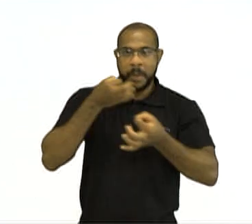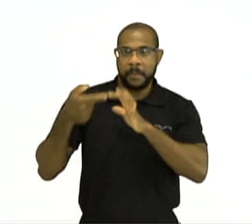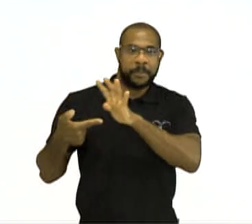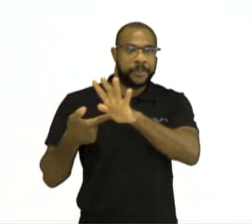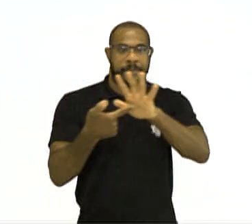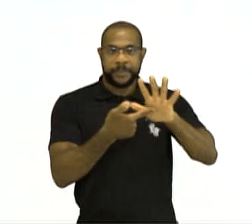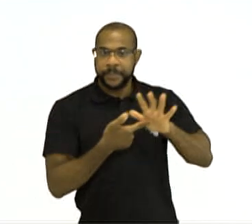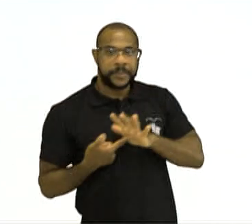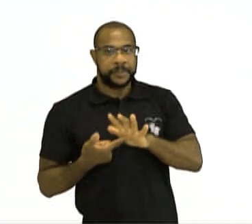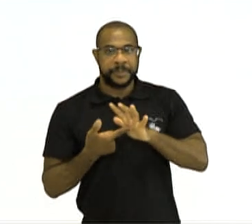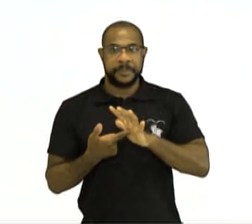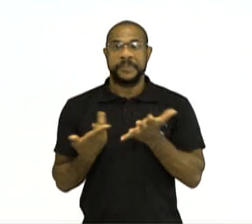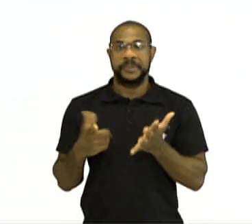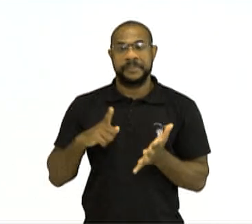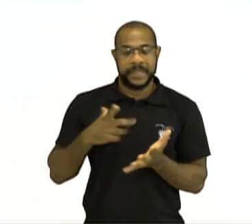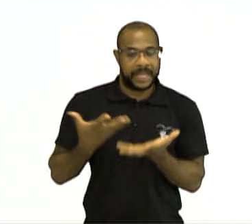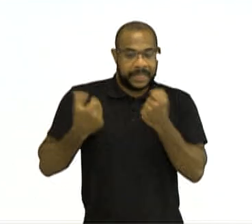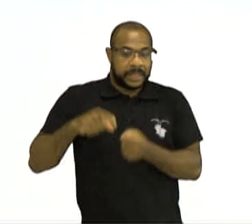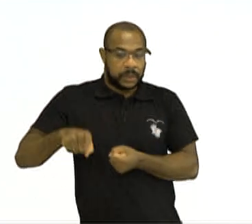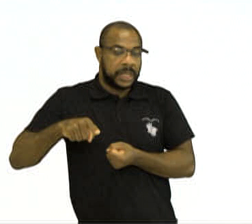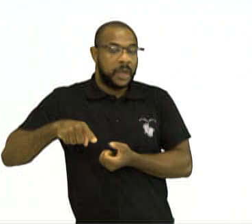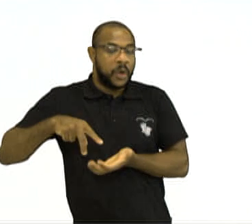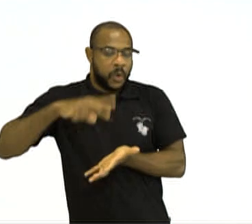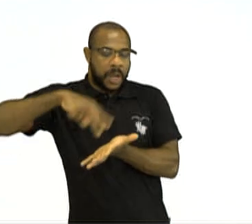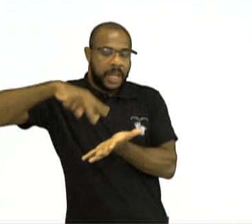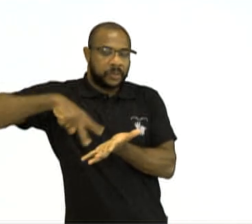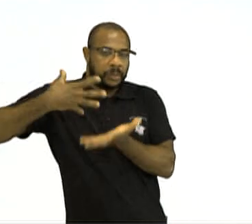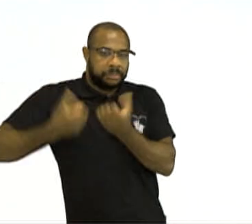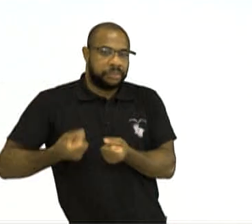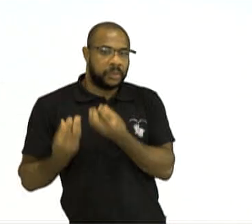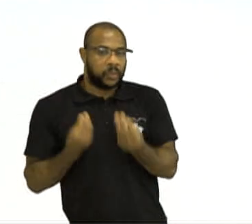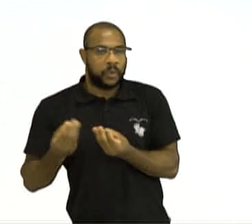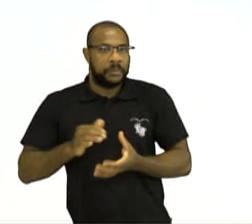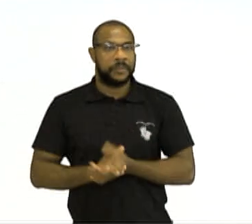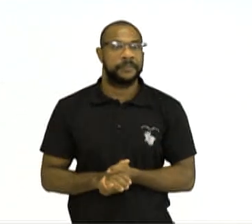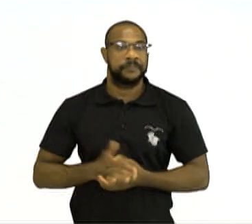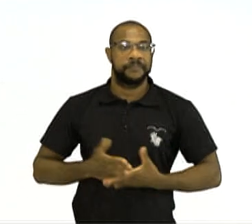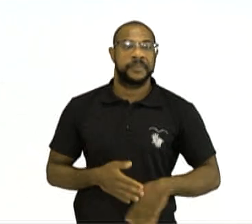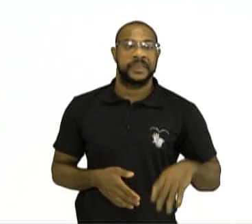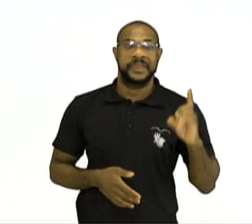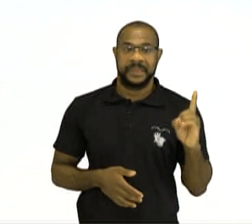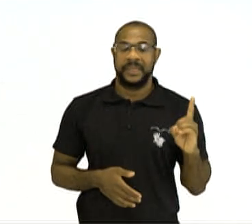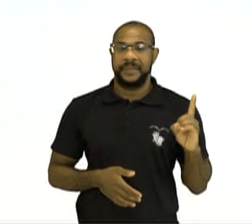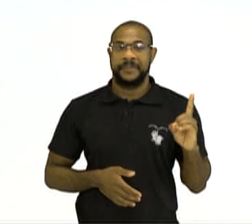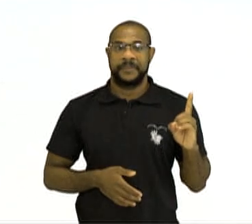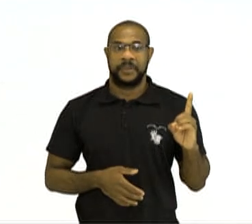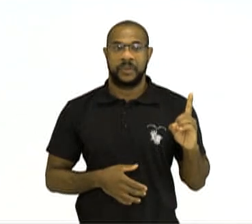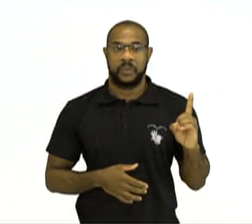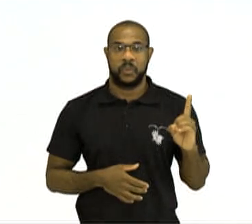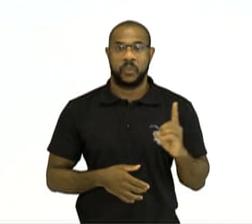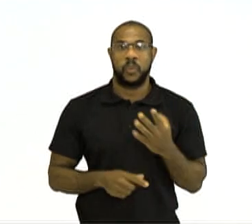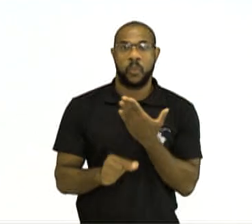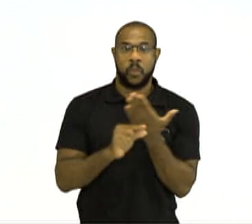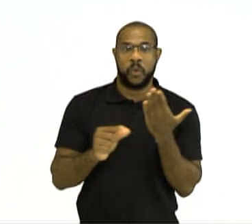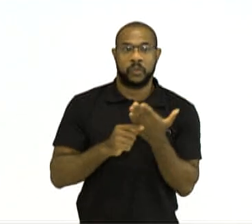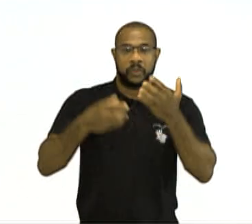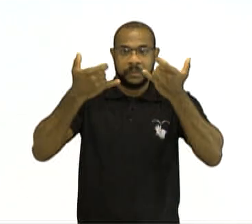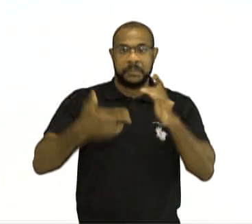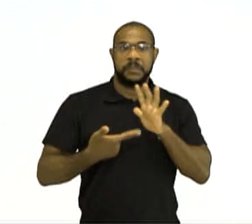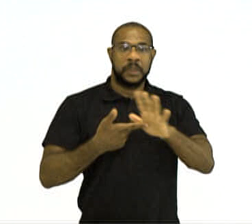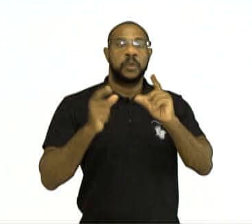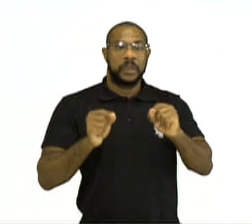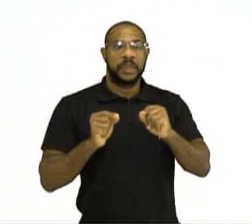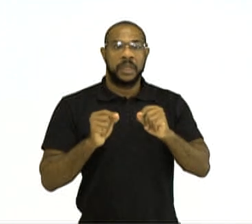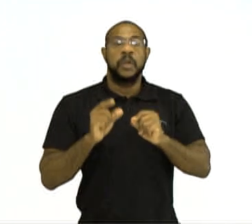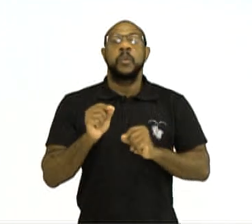a convencer o leitor da opinião que ele defende. Alternativa D, o autor informa, neste texto, a respeito